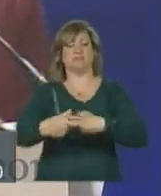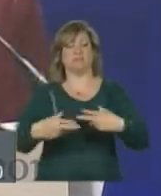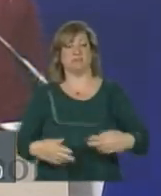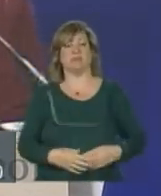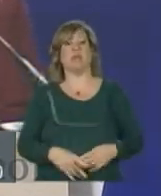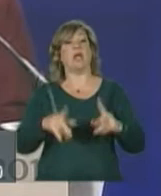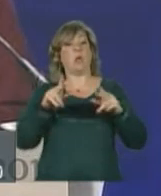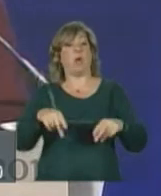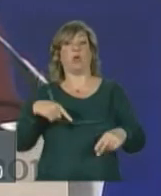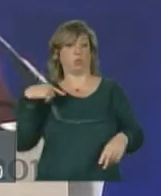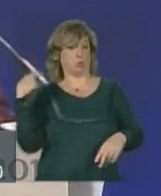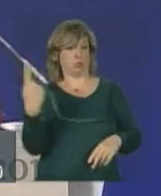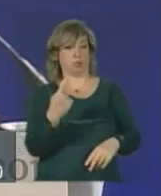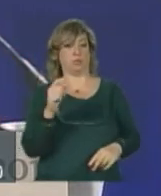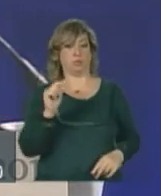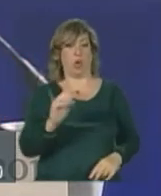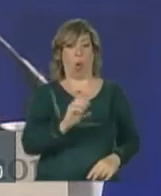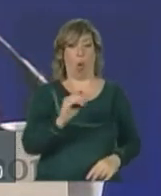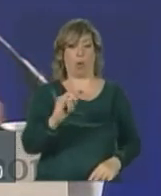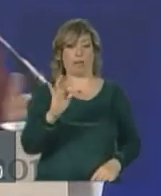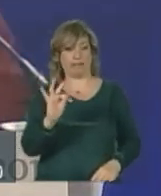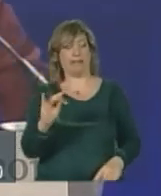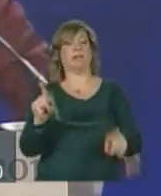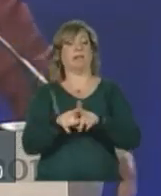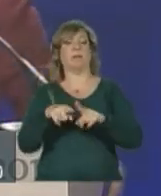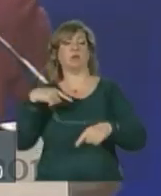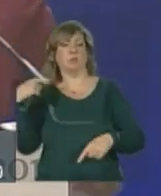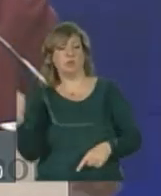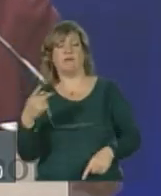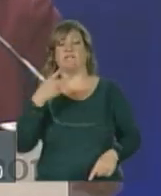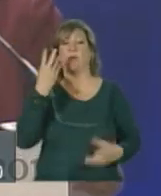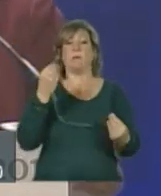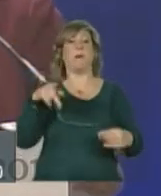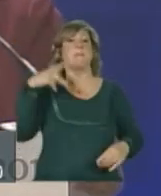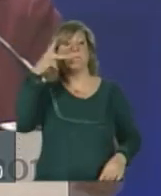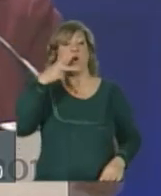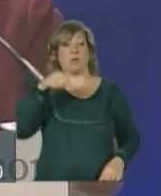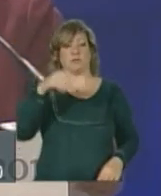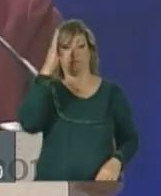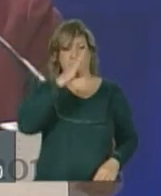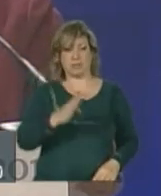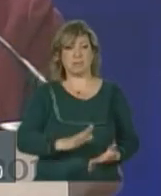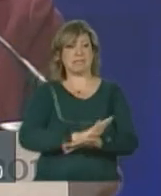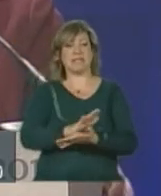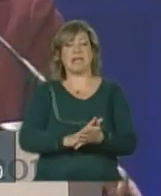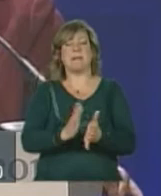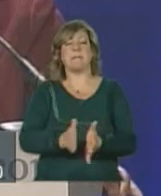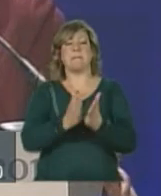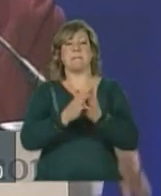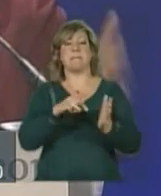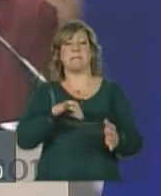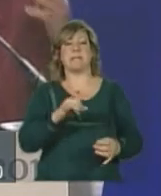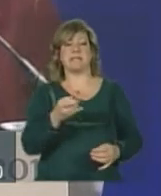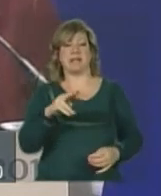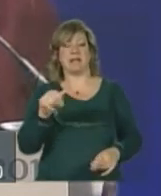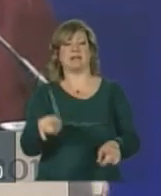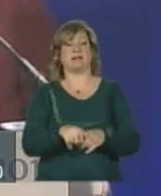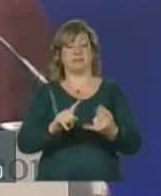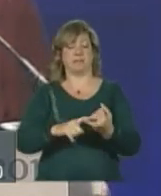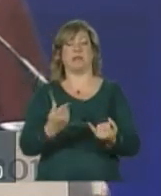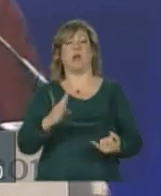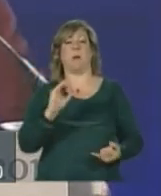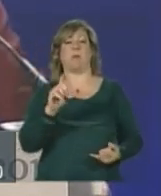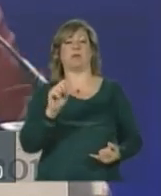pelo pessoal da OIT, toda a política do Brasil sem miséria, a política do Bolsa